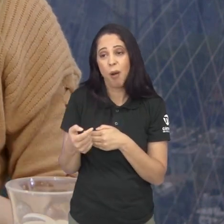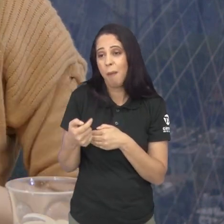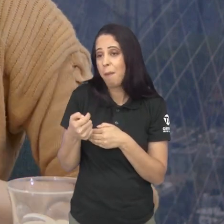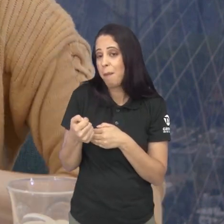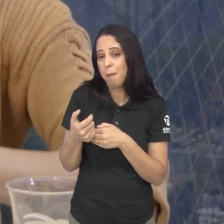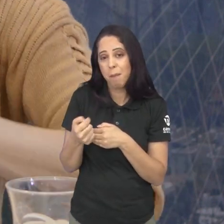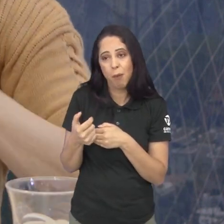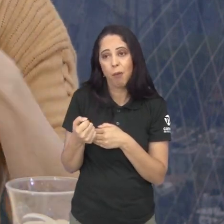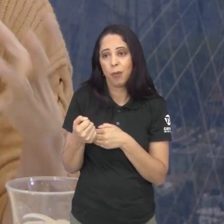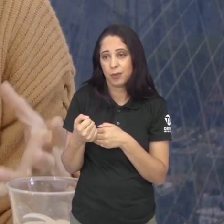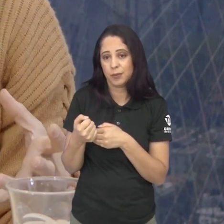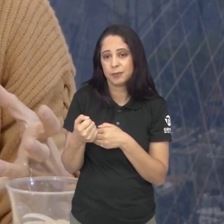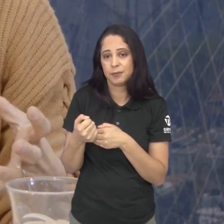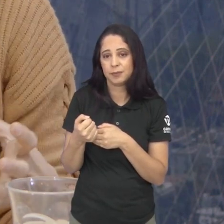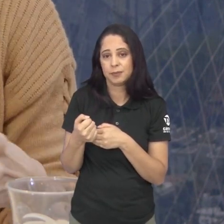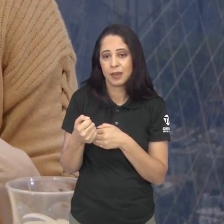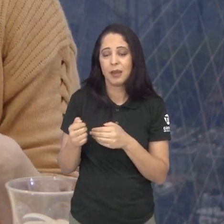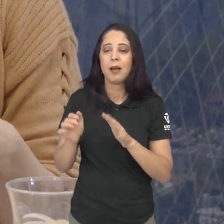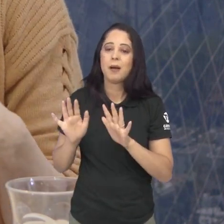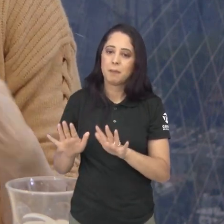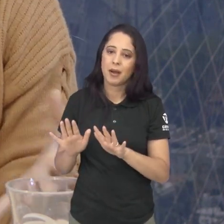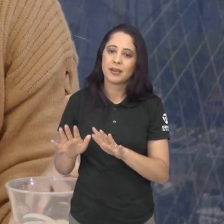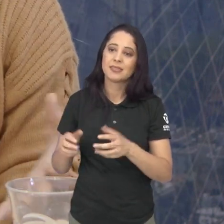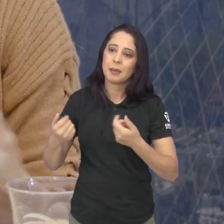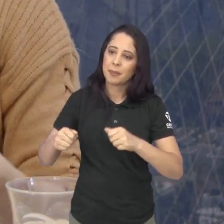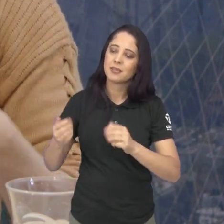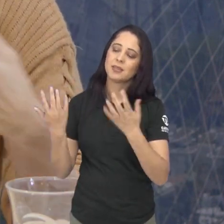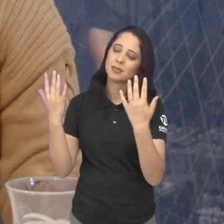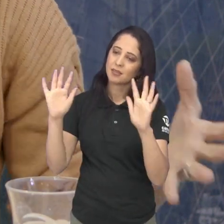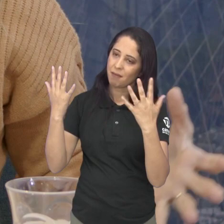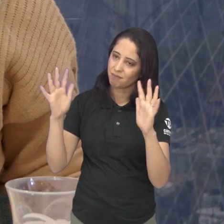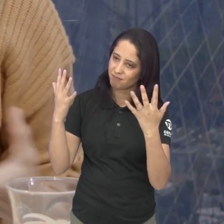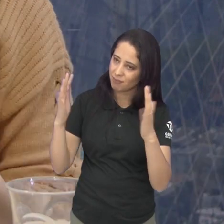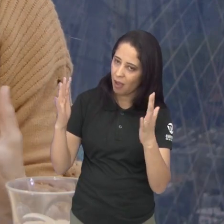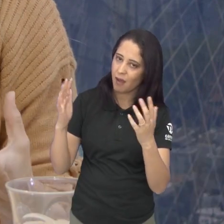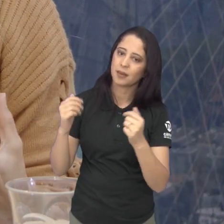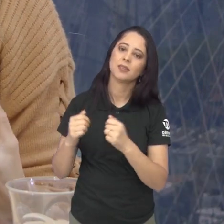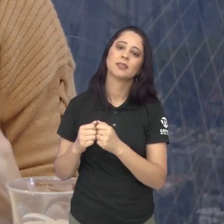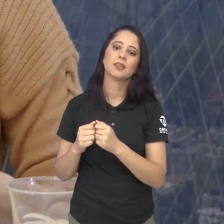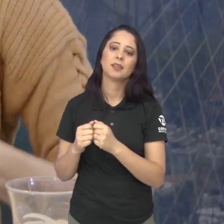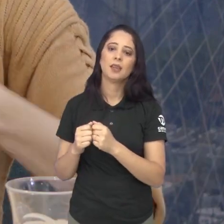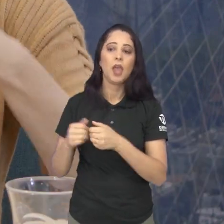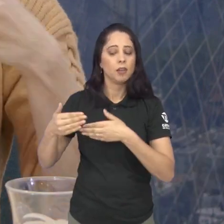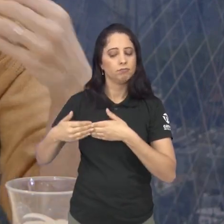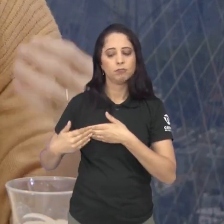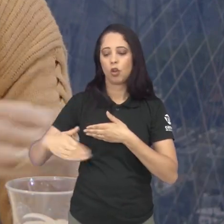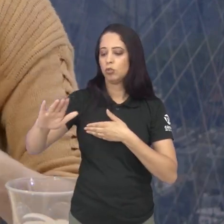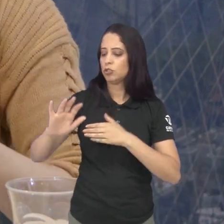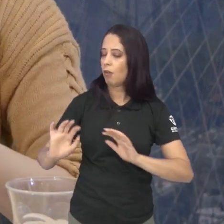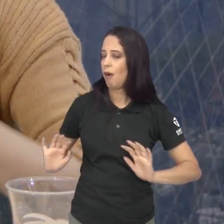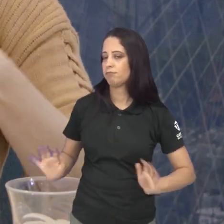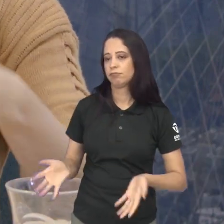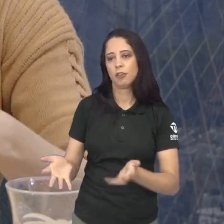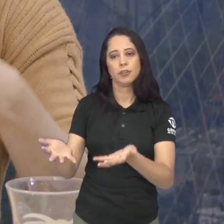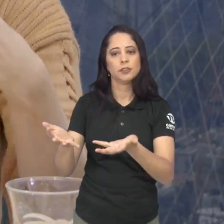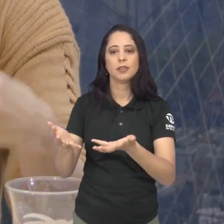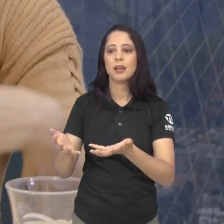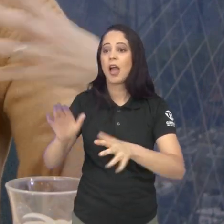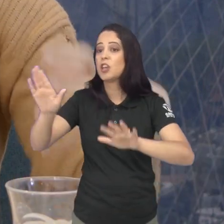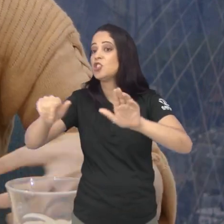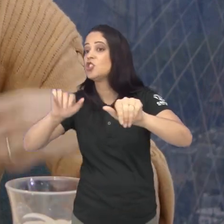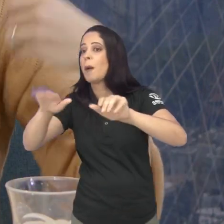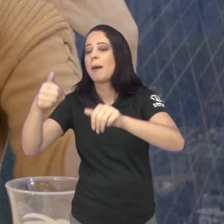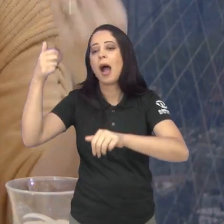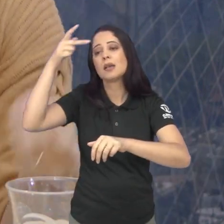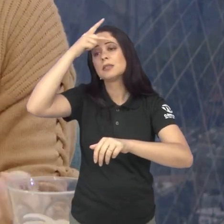né? Então, assim, é uma formiguinha. Mas a gente tem que bater palma para todas essas formiguinhas e tentar estimular mais e mais pessoas